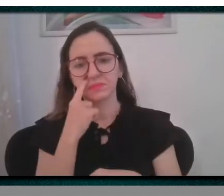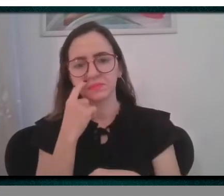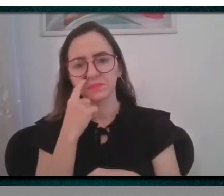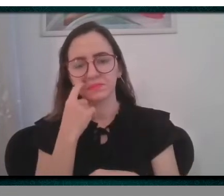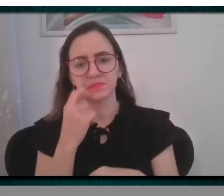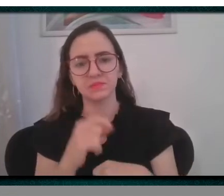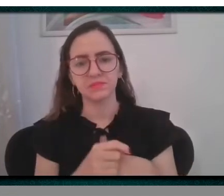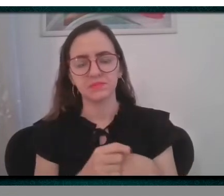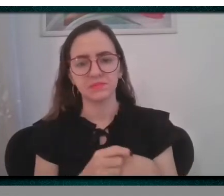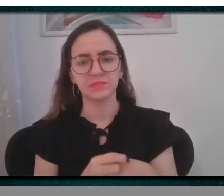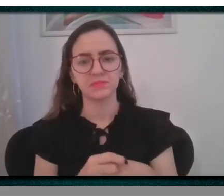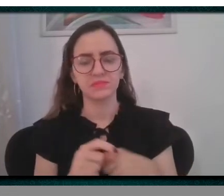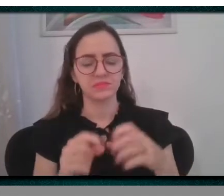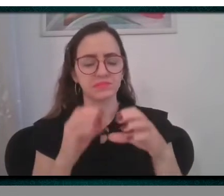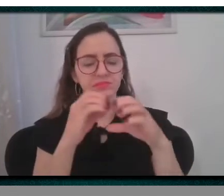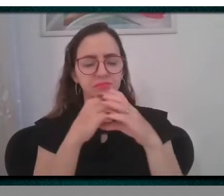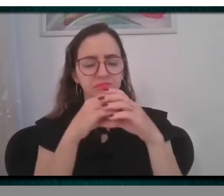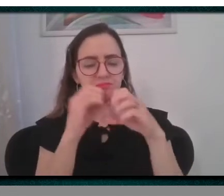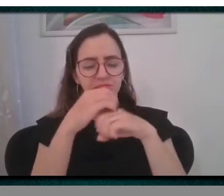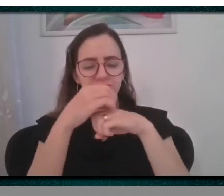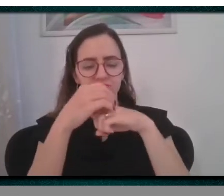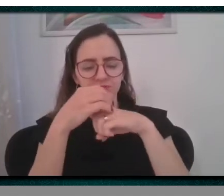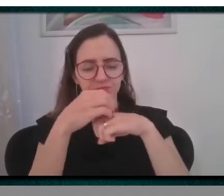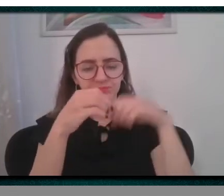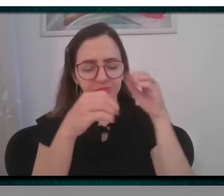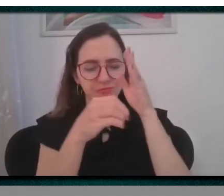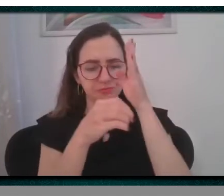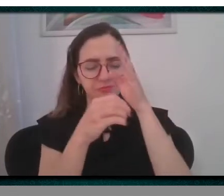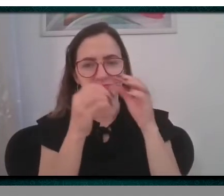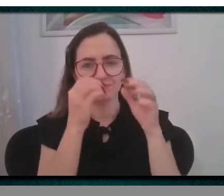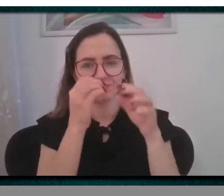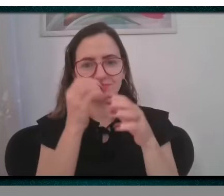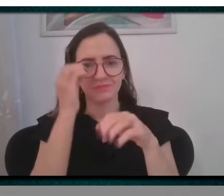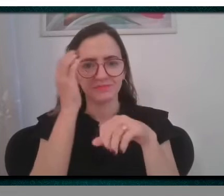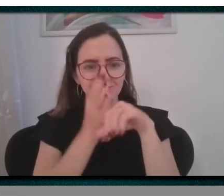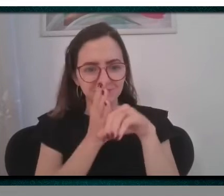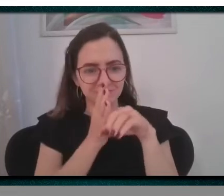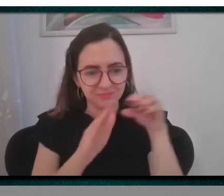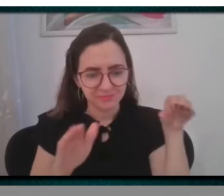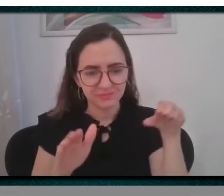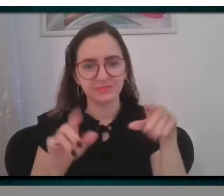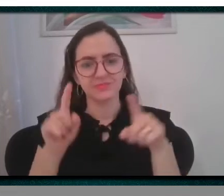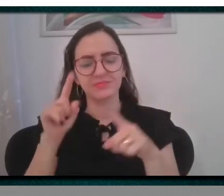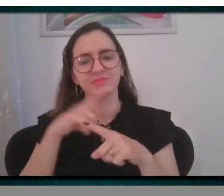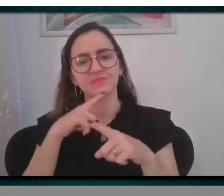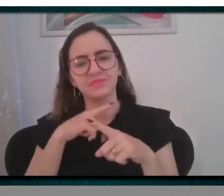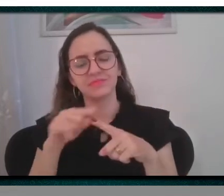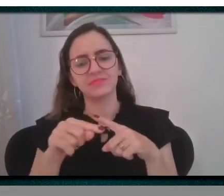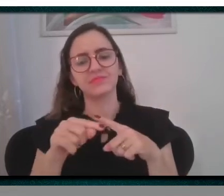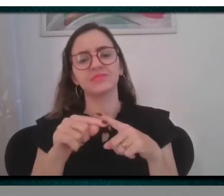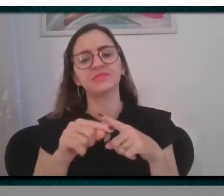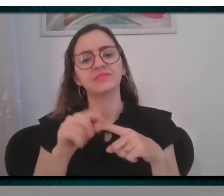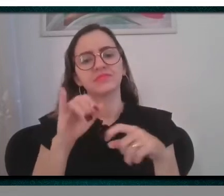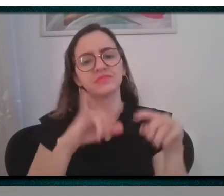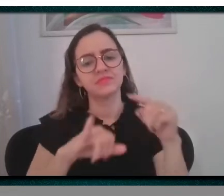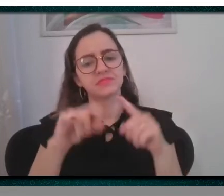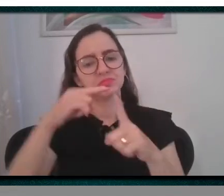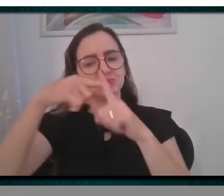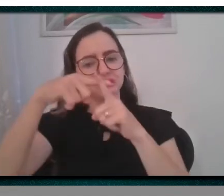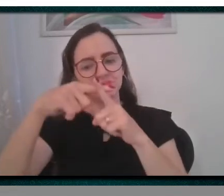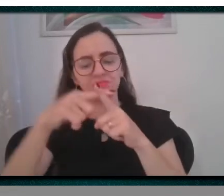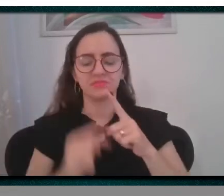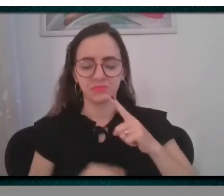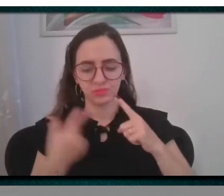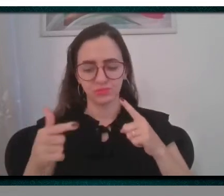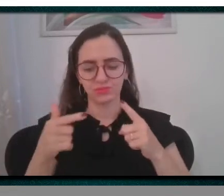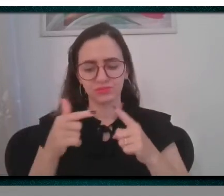covalente, quebra ela e deixa um elemento com carga positiva e um elemento com carga negativa. E curiosamente, a água sofre ionização. Assim, é